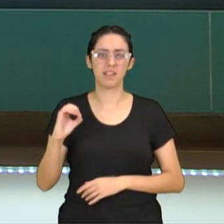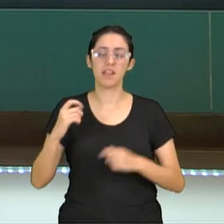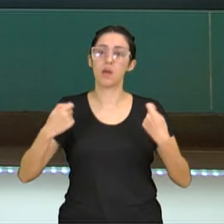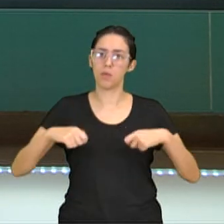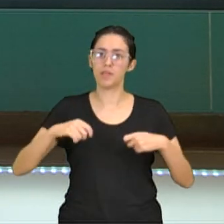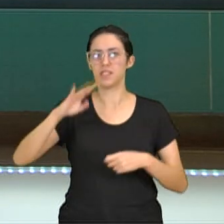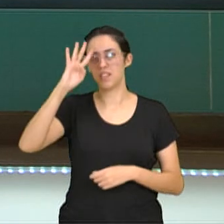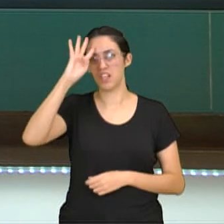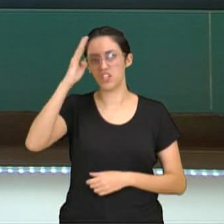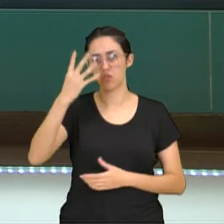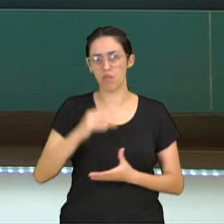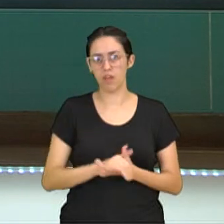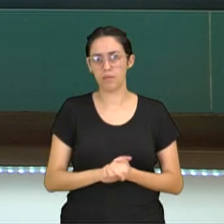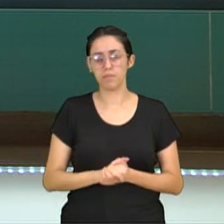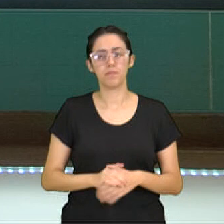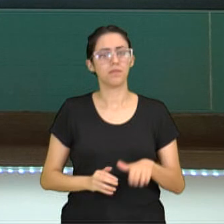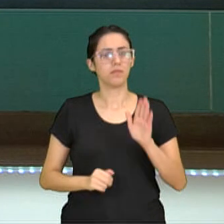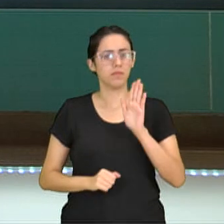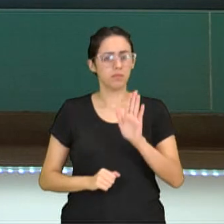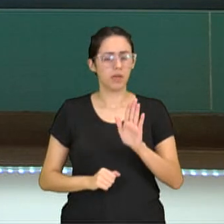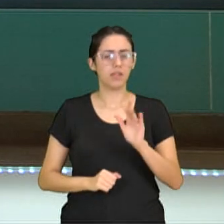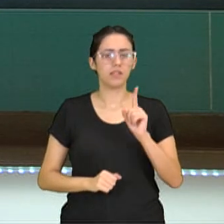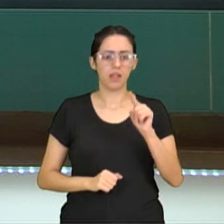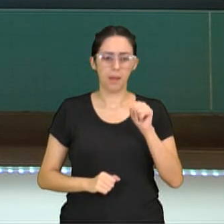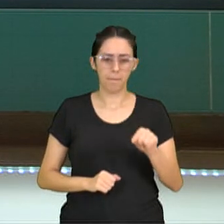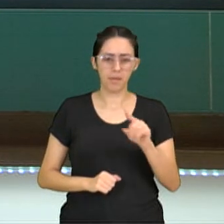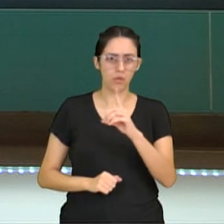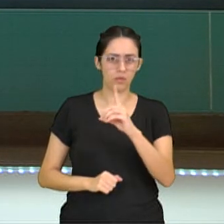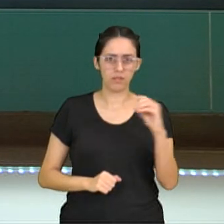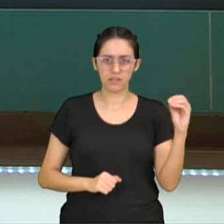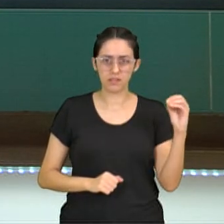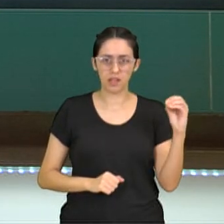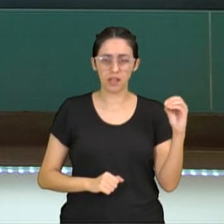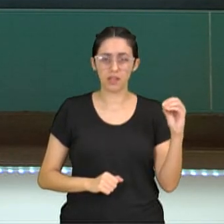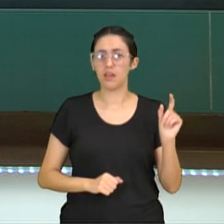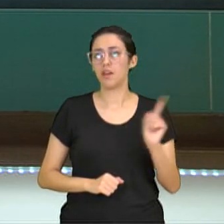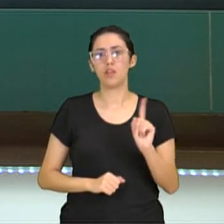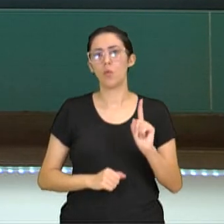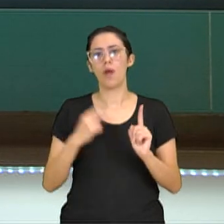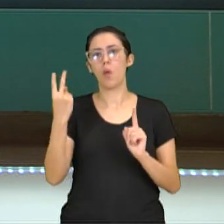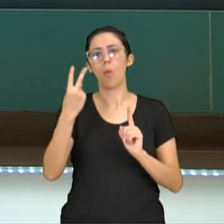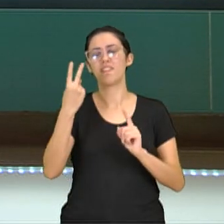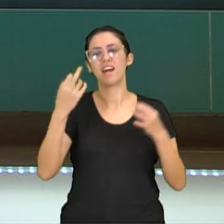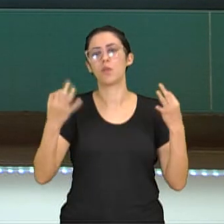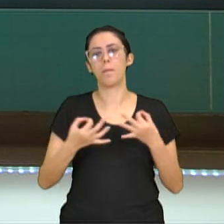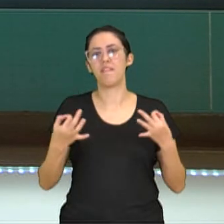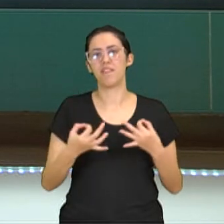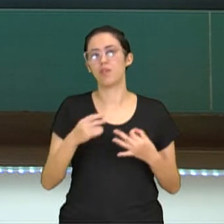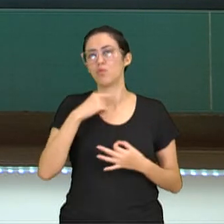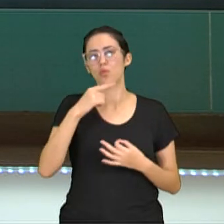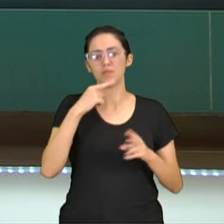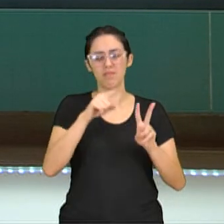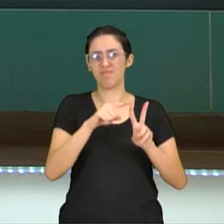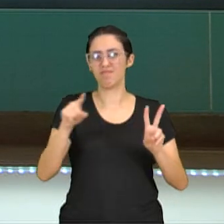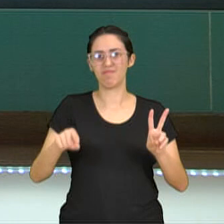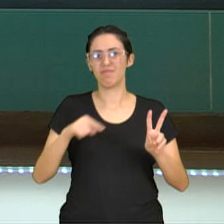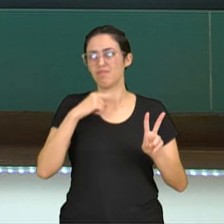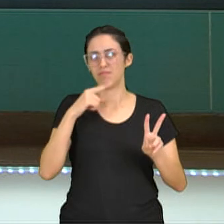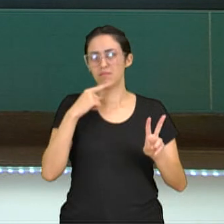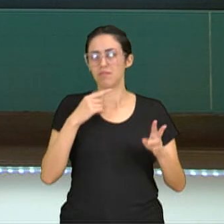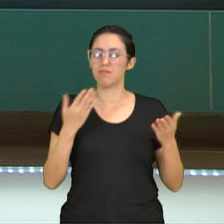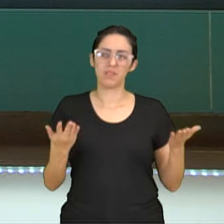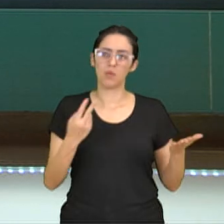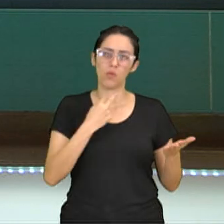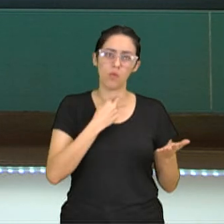aqui. Mas você repare que 1.100 não é um número quadrado perfeito, eu não consigo extrair a raiz. Então, não posso fazer